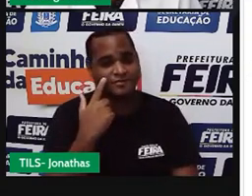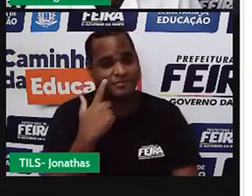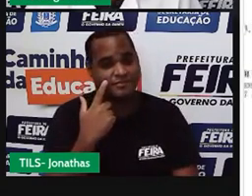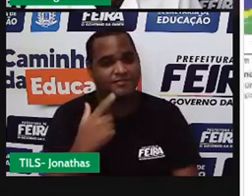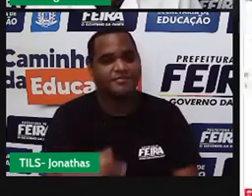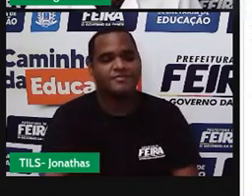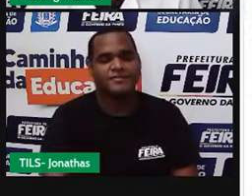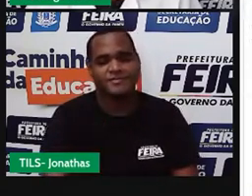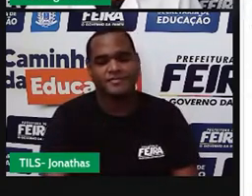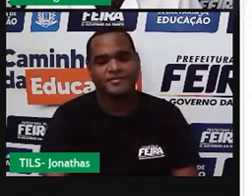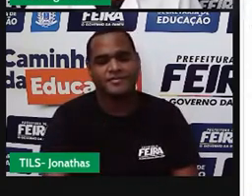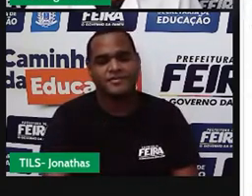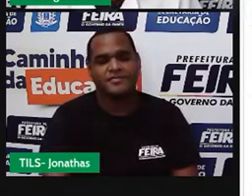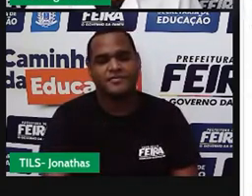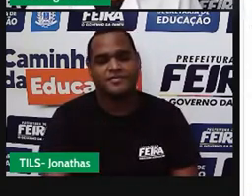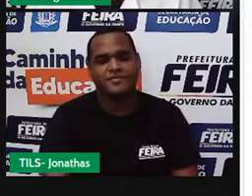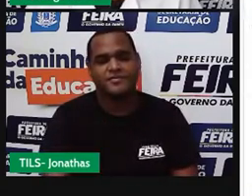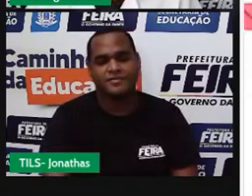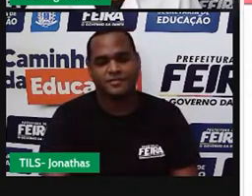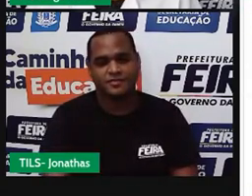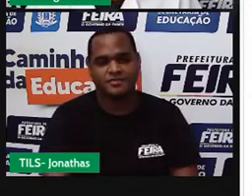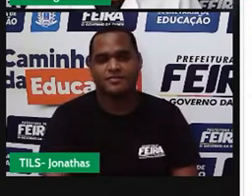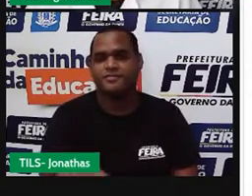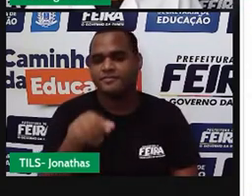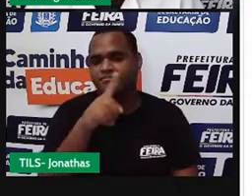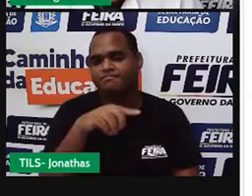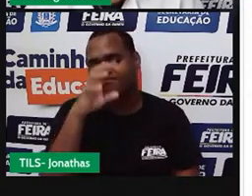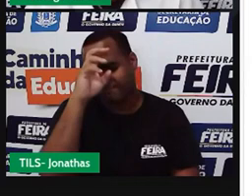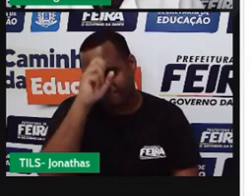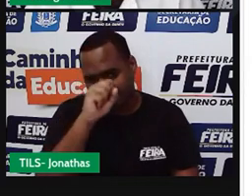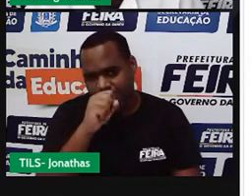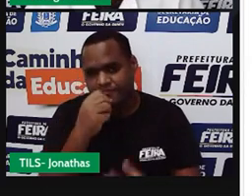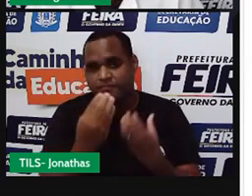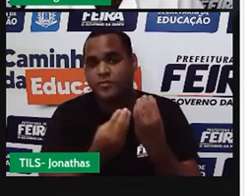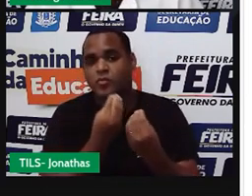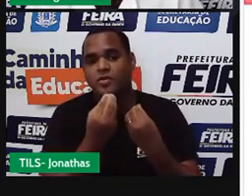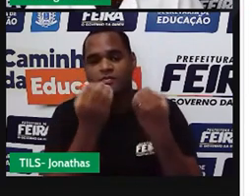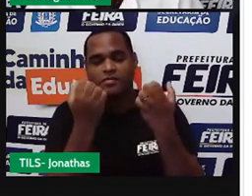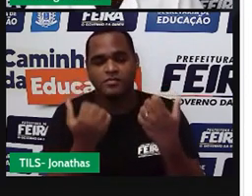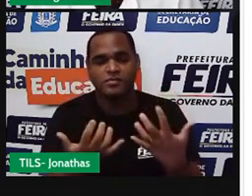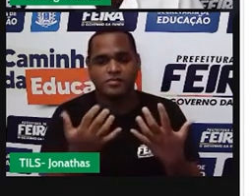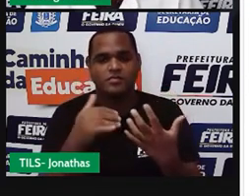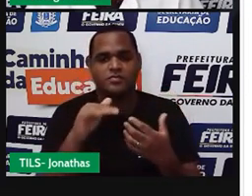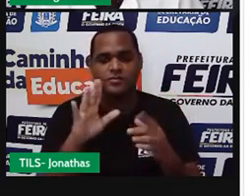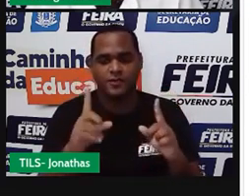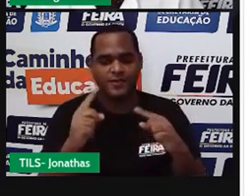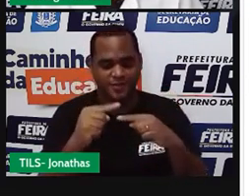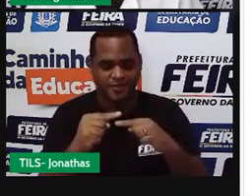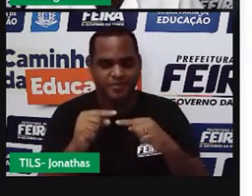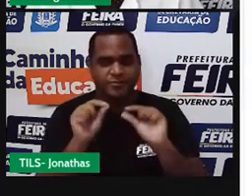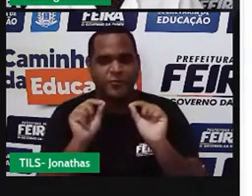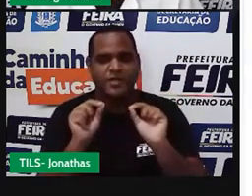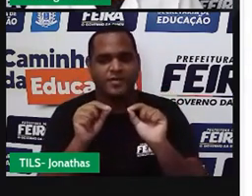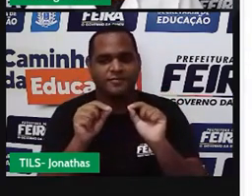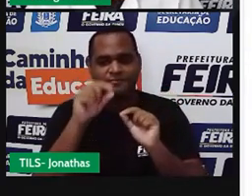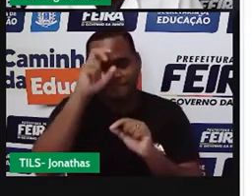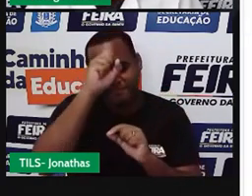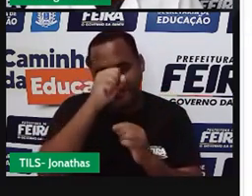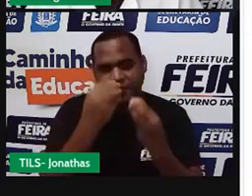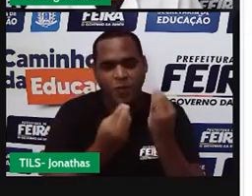e como é que a gente aprendeu a Calcular área de retângulo tá